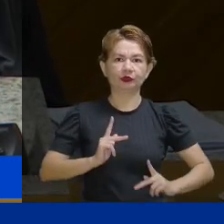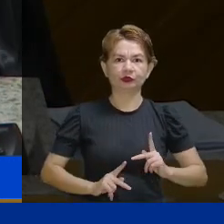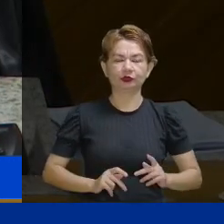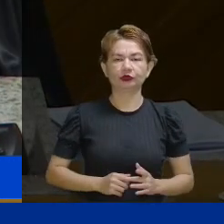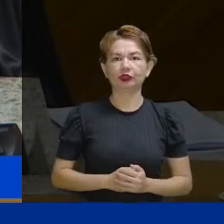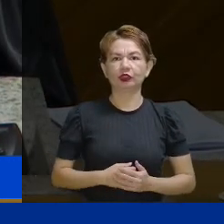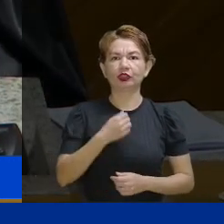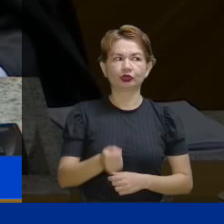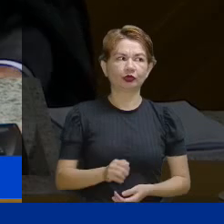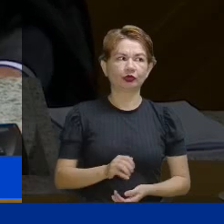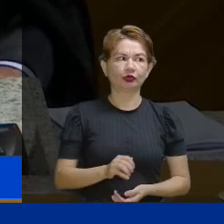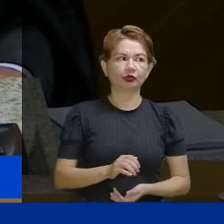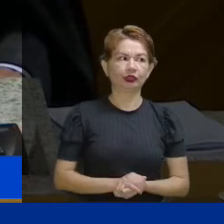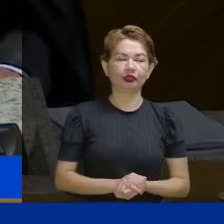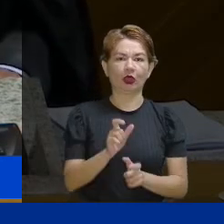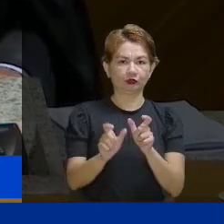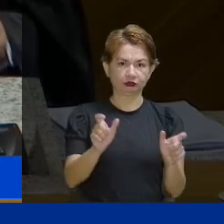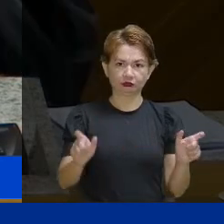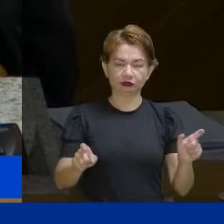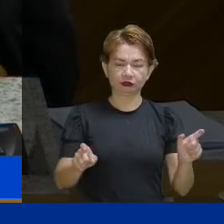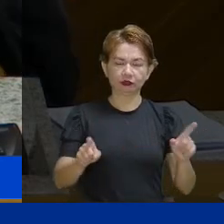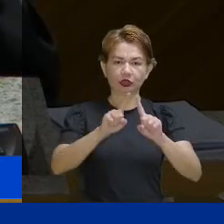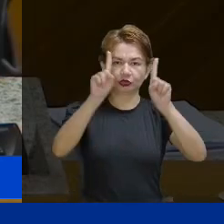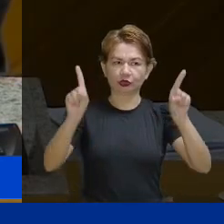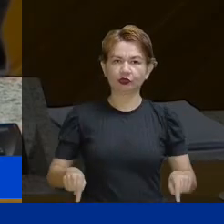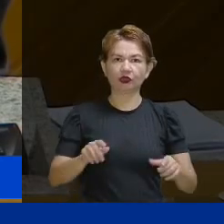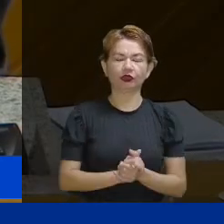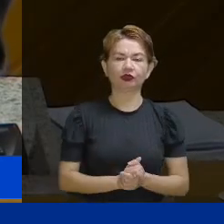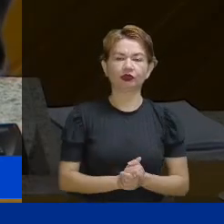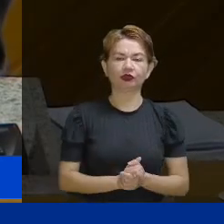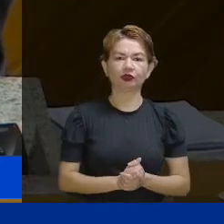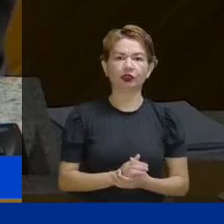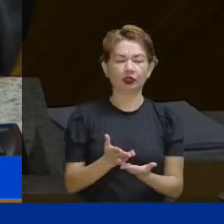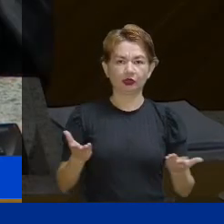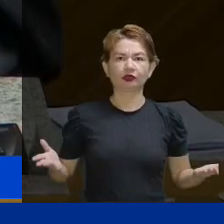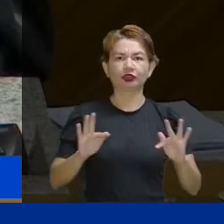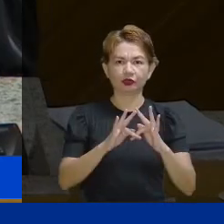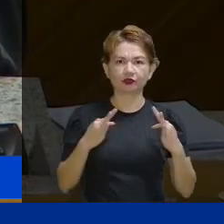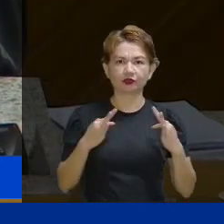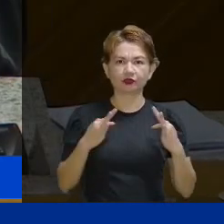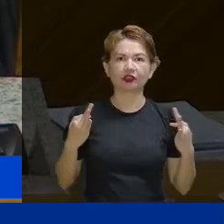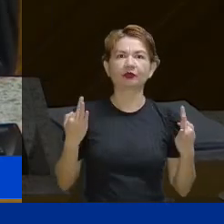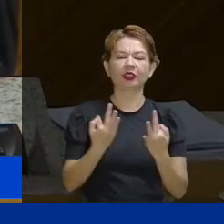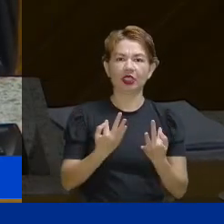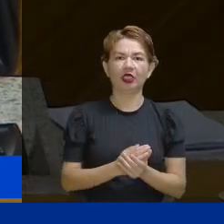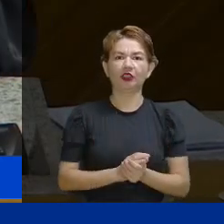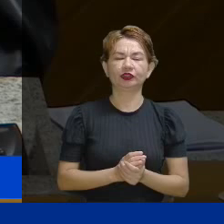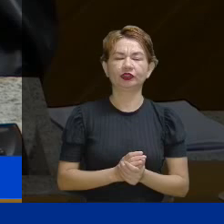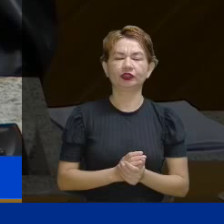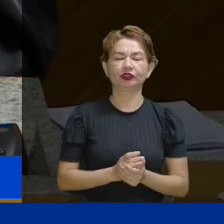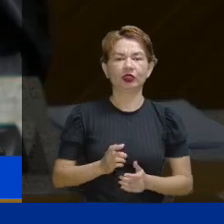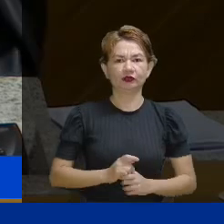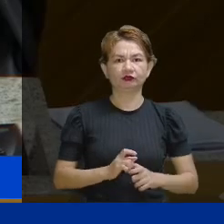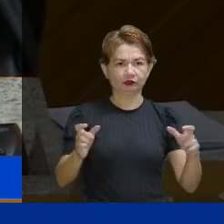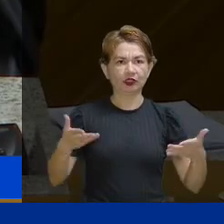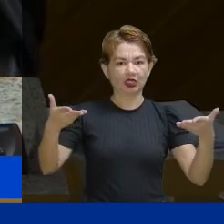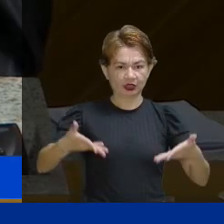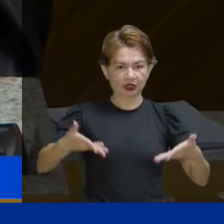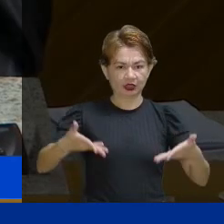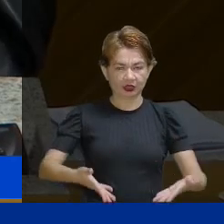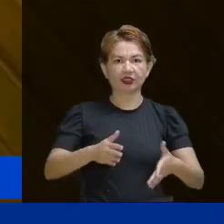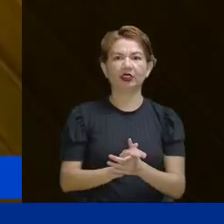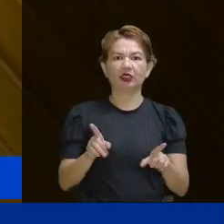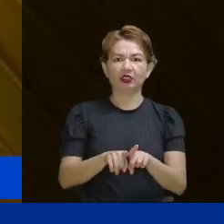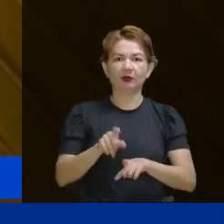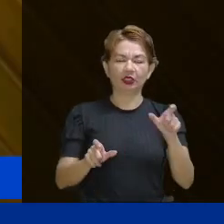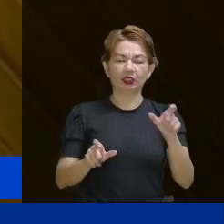juízes membros, autoridades, servidoras e servidores, senhores familiares e convidados aqui presentes e aos